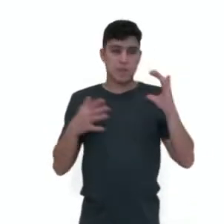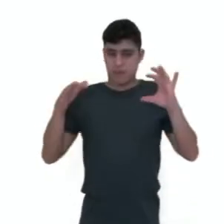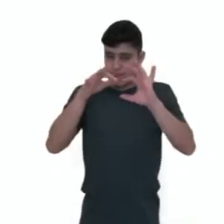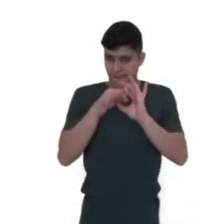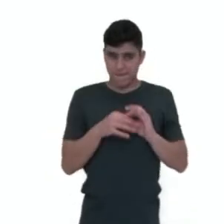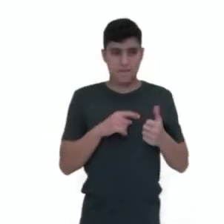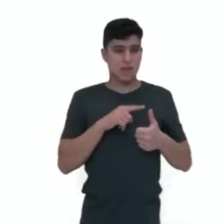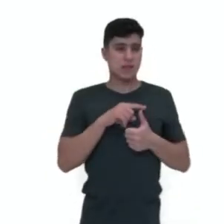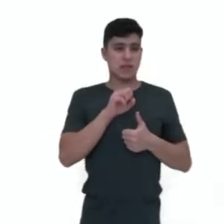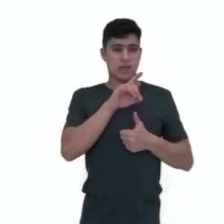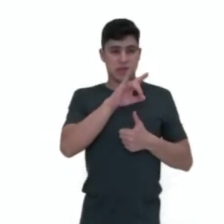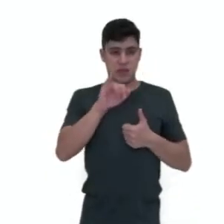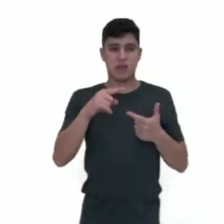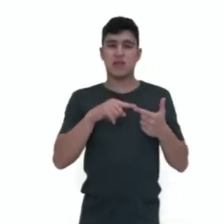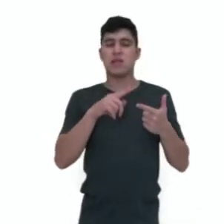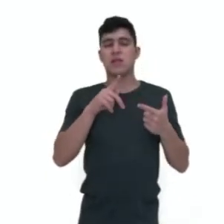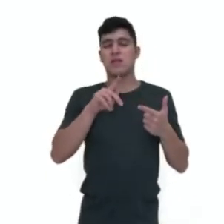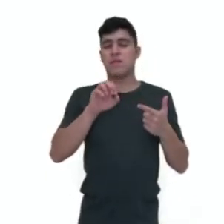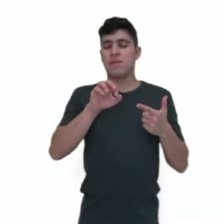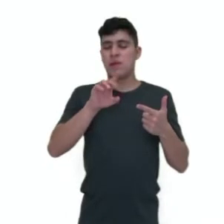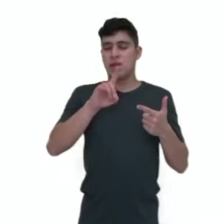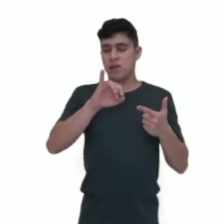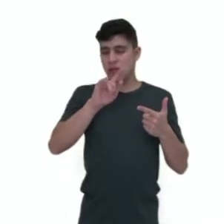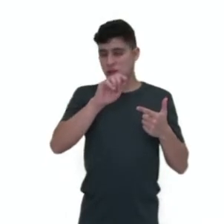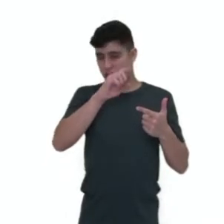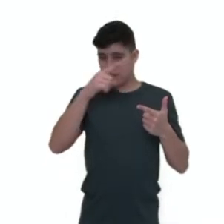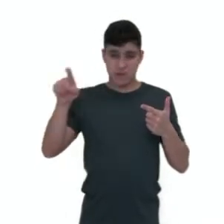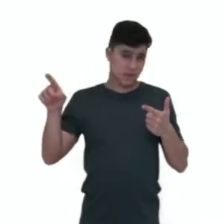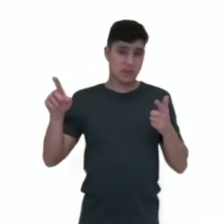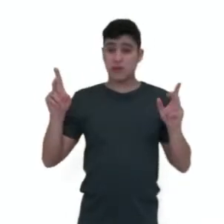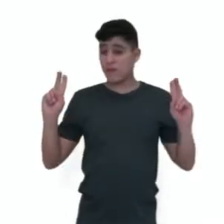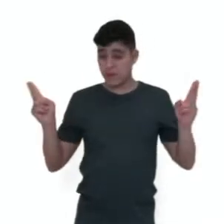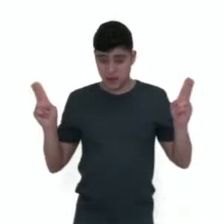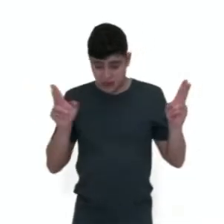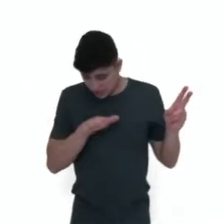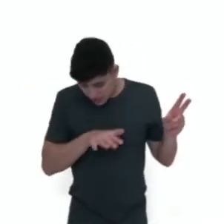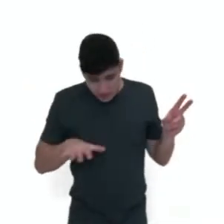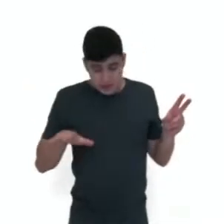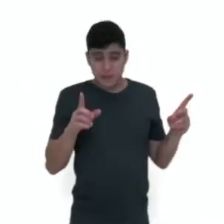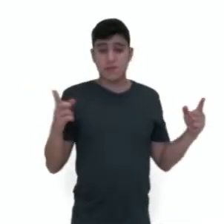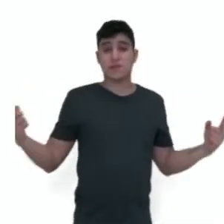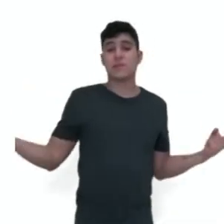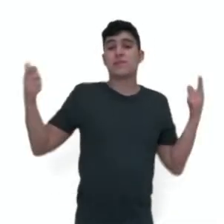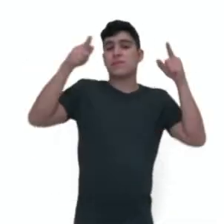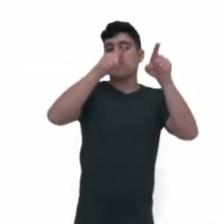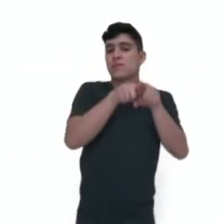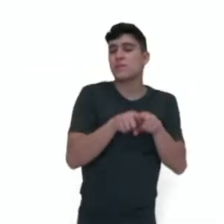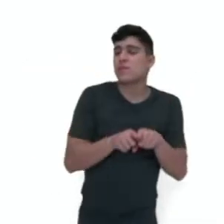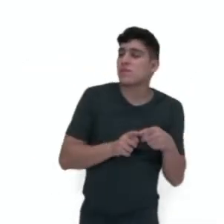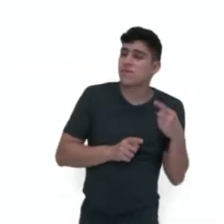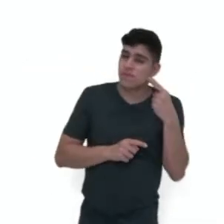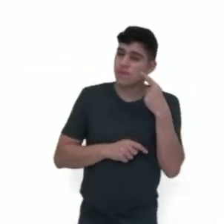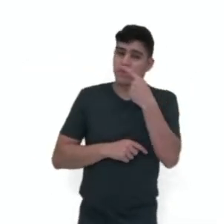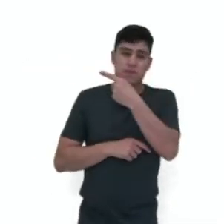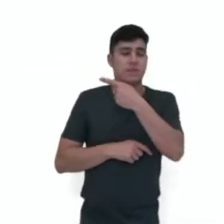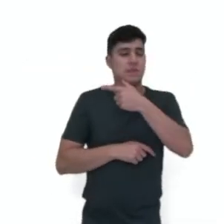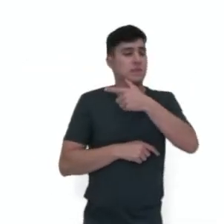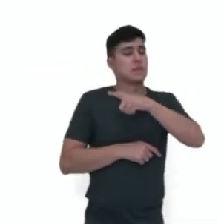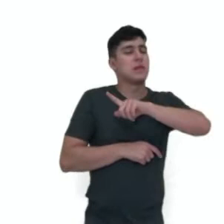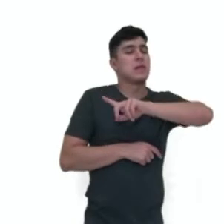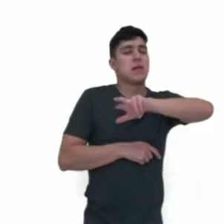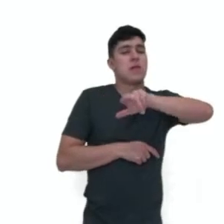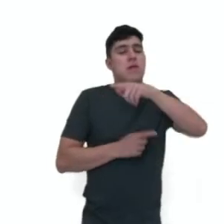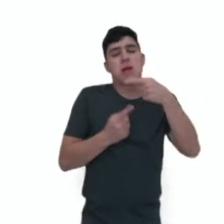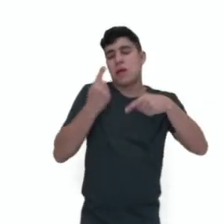das empresas Sadia e Perdigão, que atuam na mesma área. Isso daqui não é